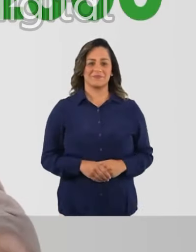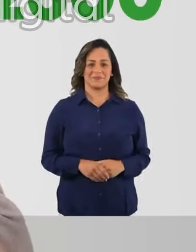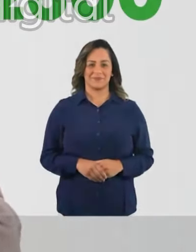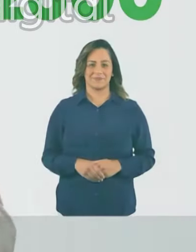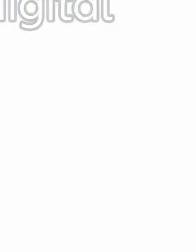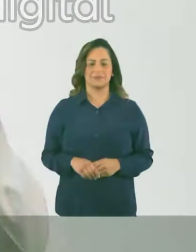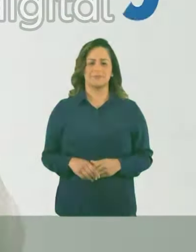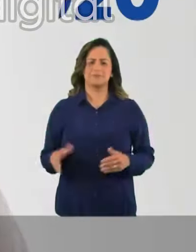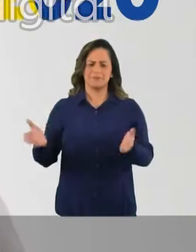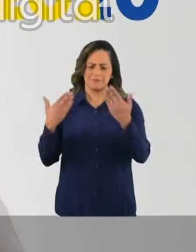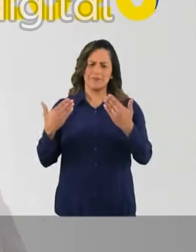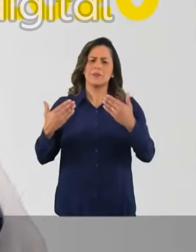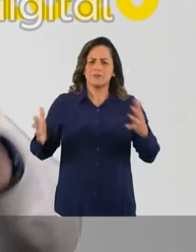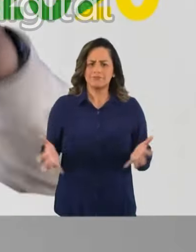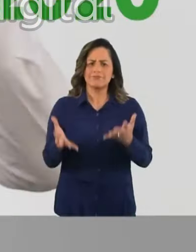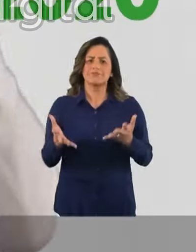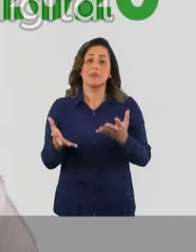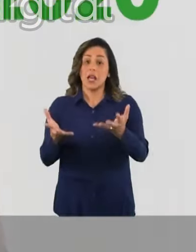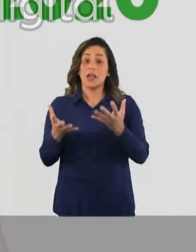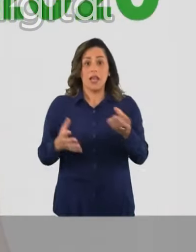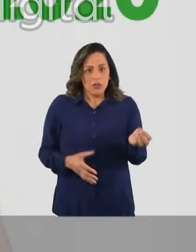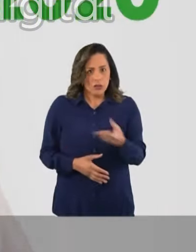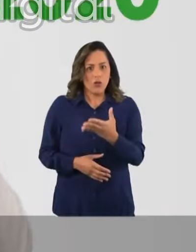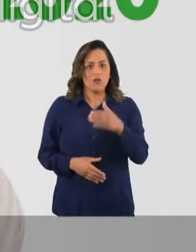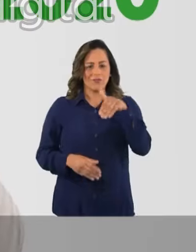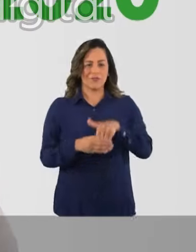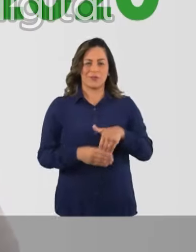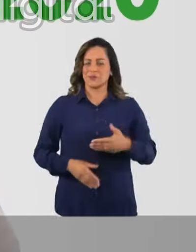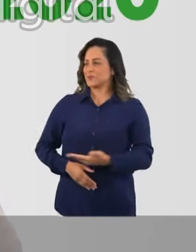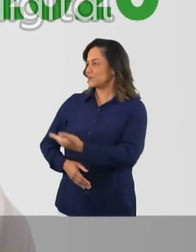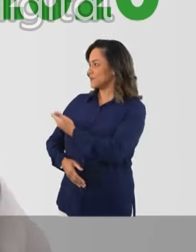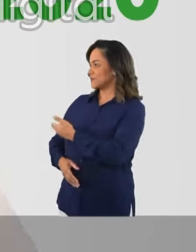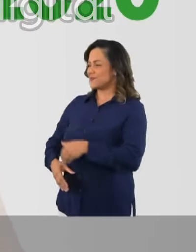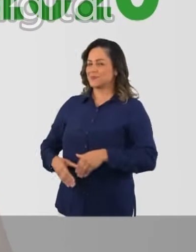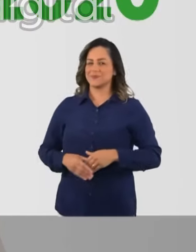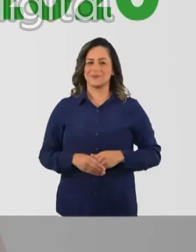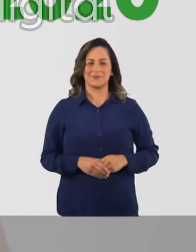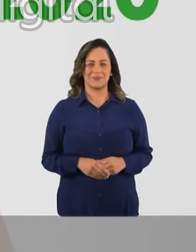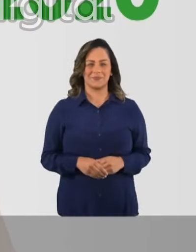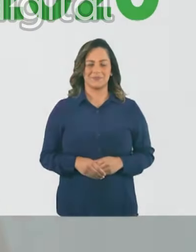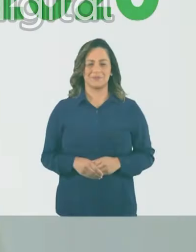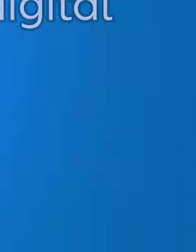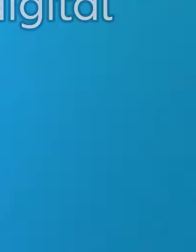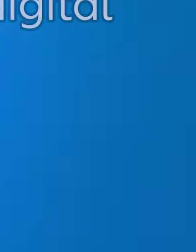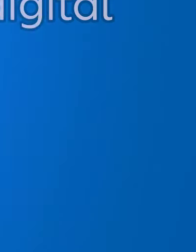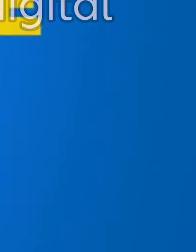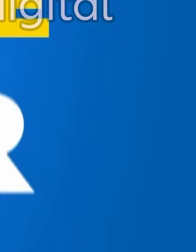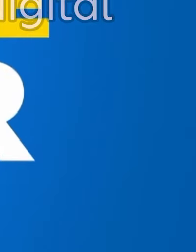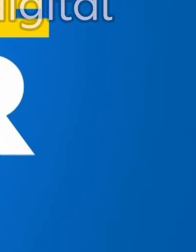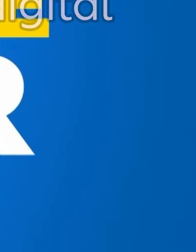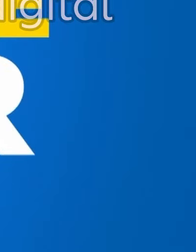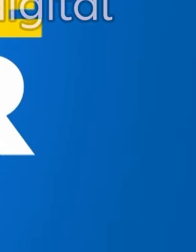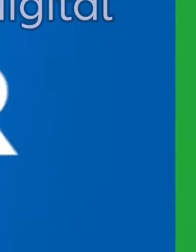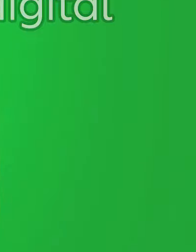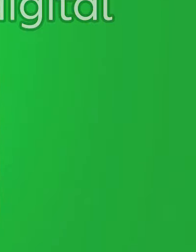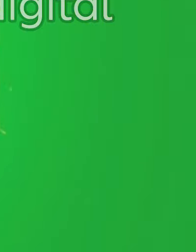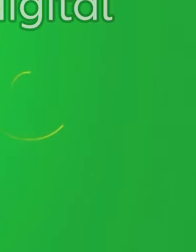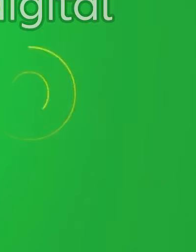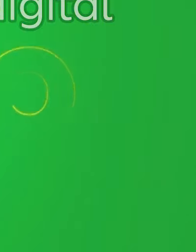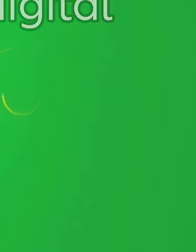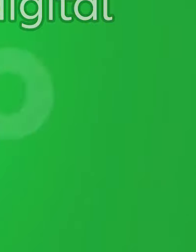-600. Vamos para cima. Se você quer o novo, vote Diego Castro 22-020. Isso não pode parar.